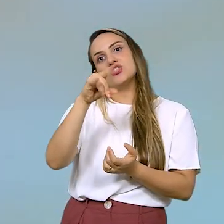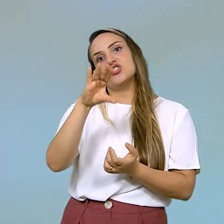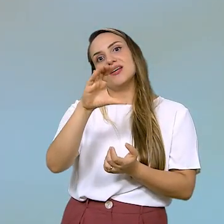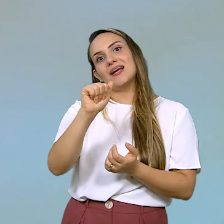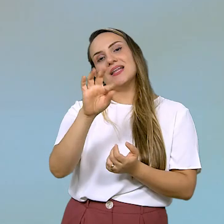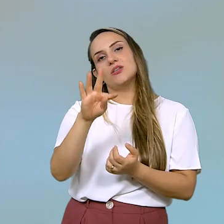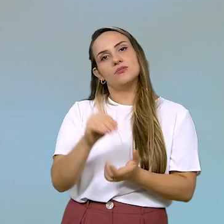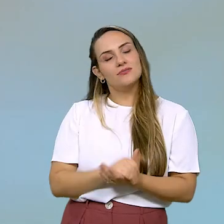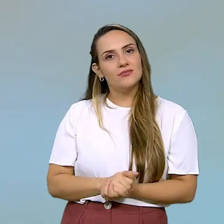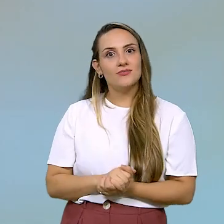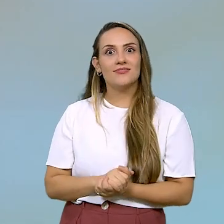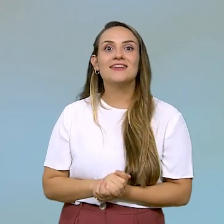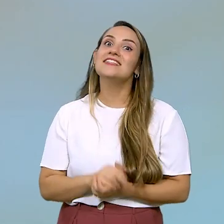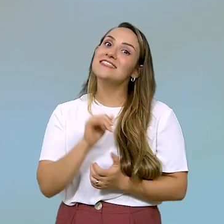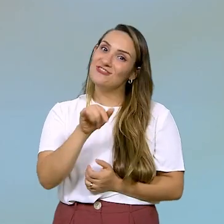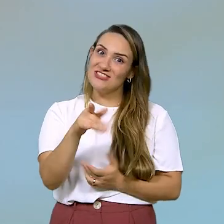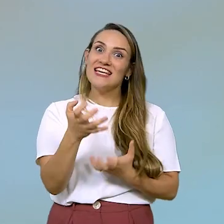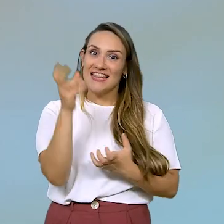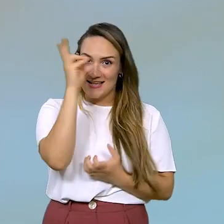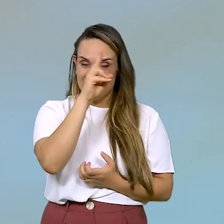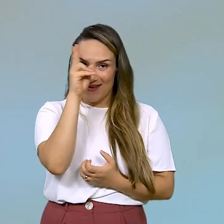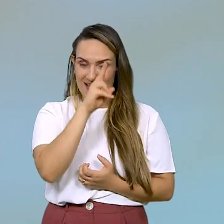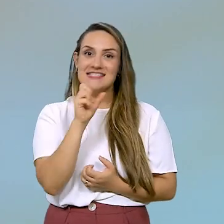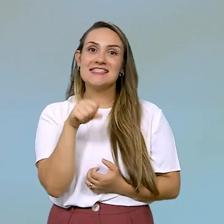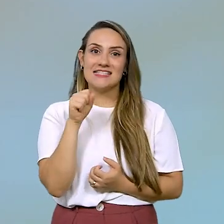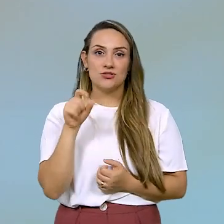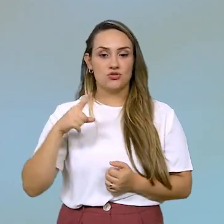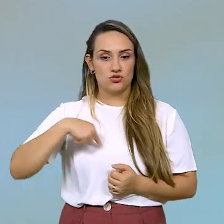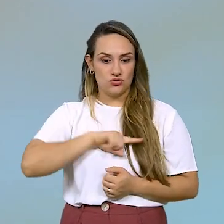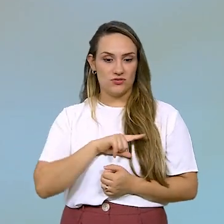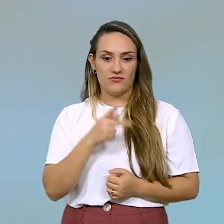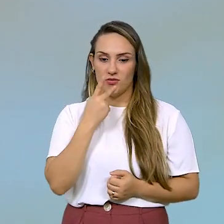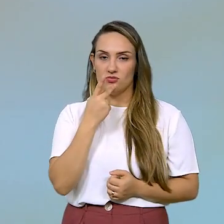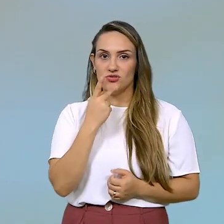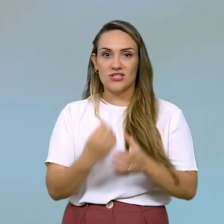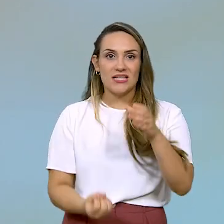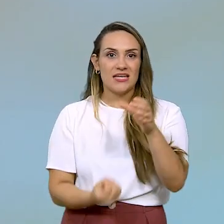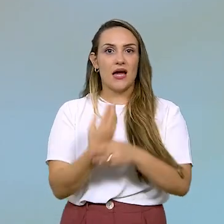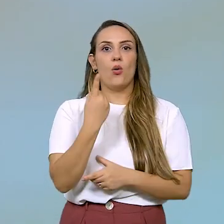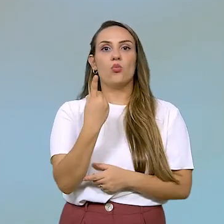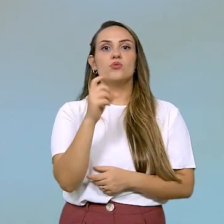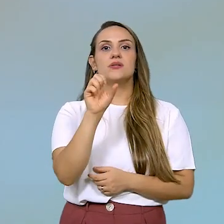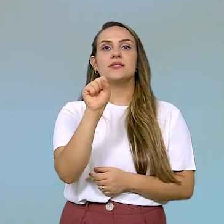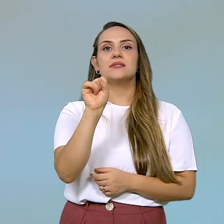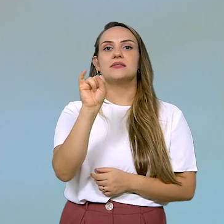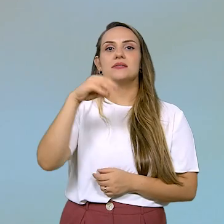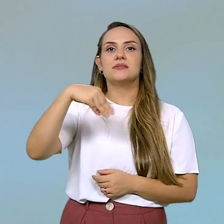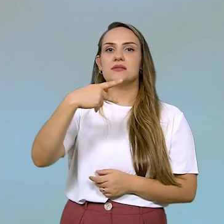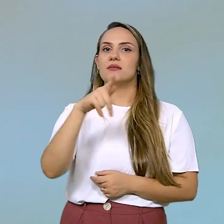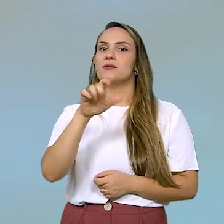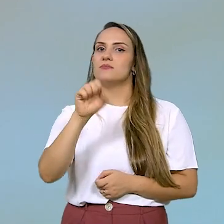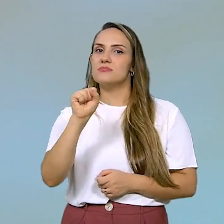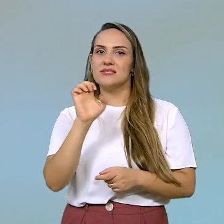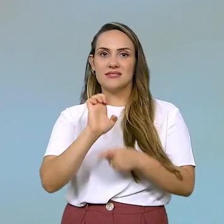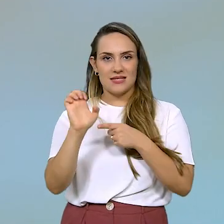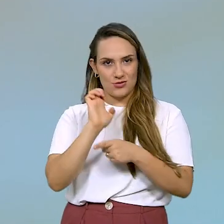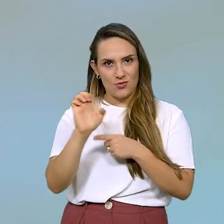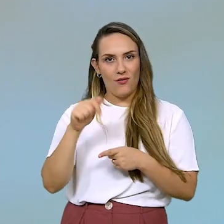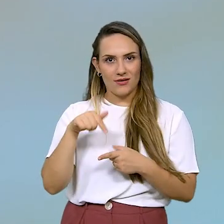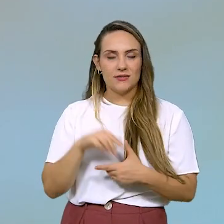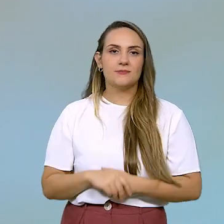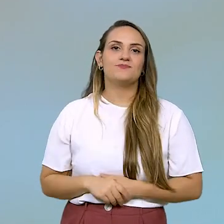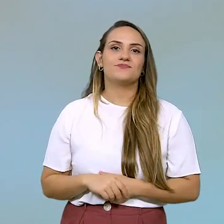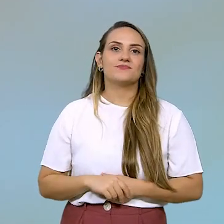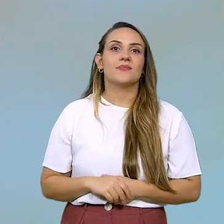O observatório, no último programa, relembrando, a gente tratou da criação de um simples estadual, né? E para finalizar